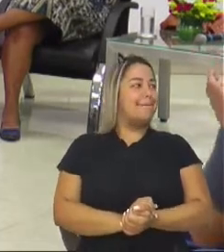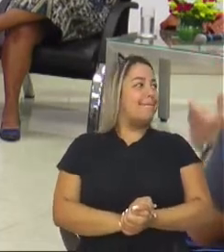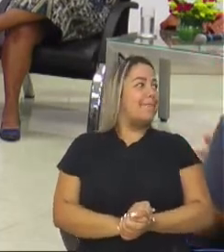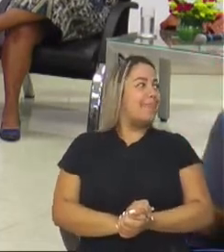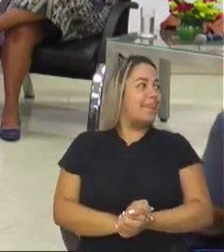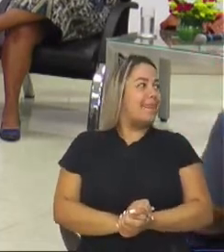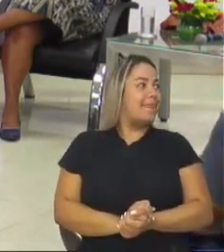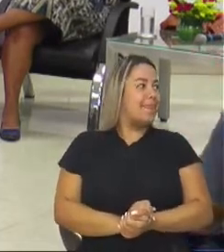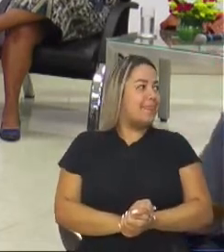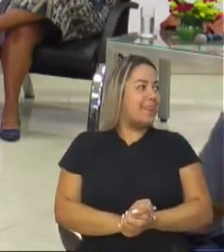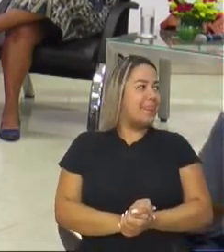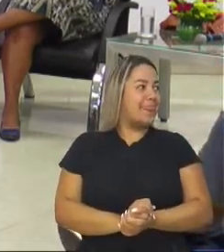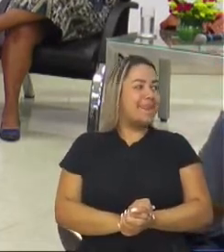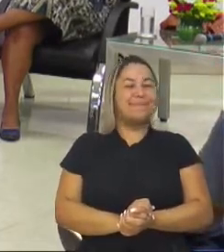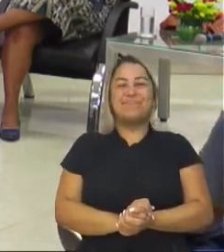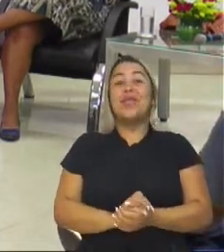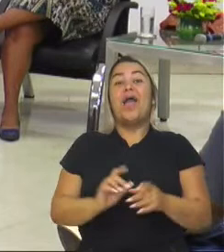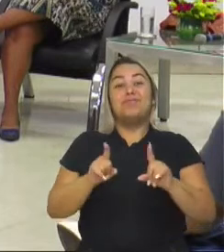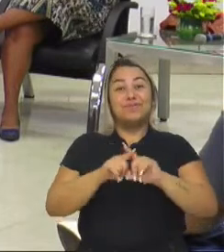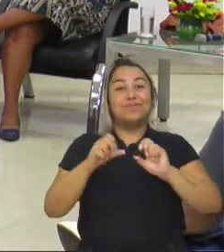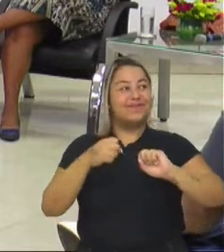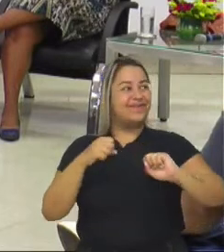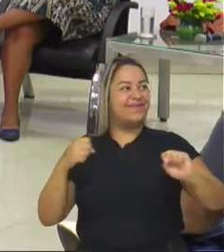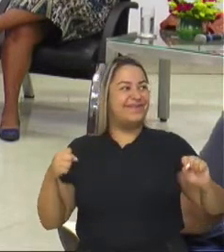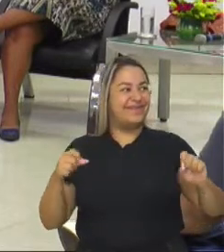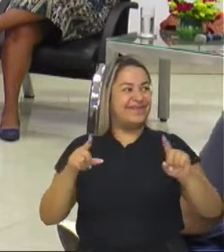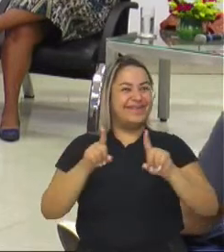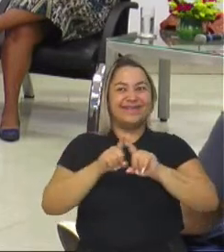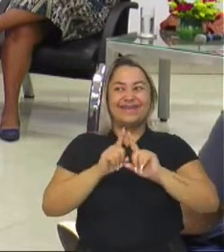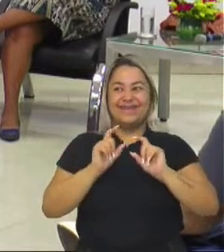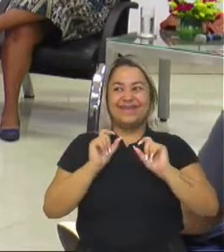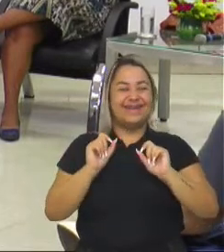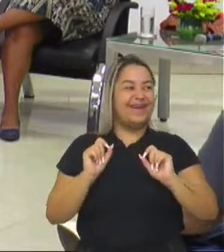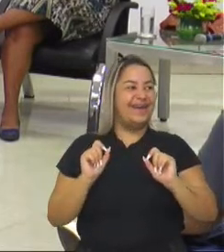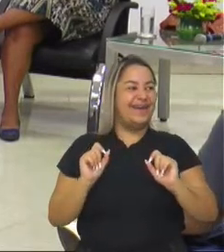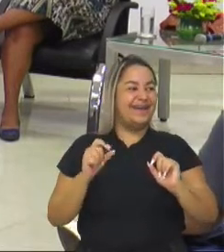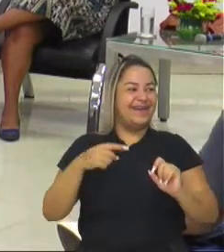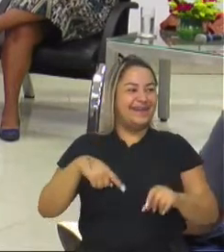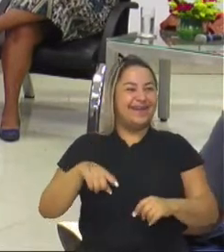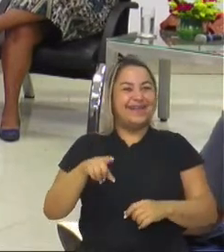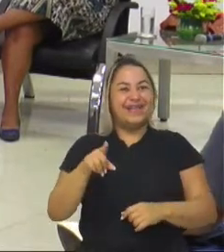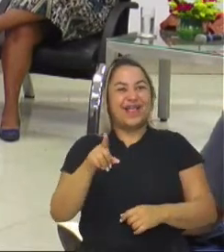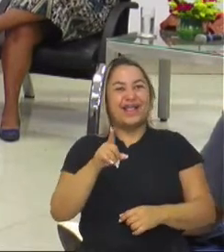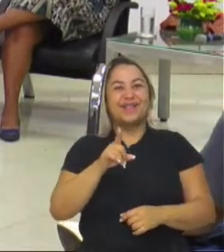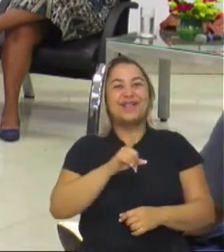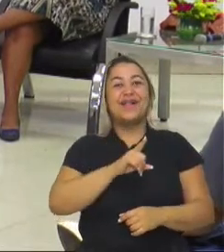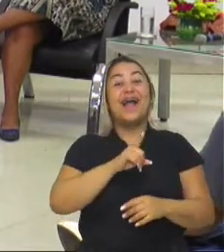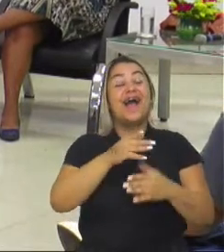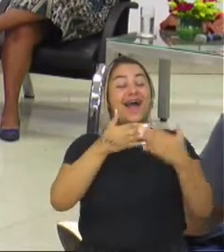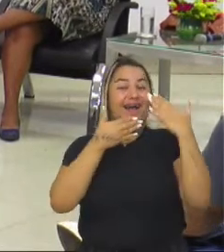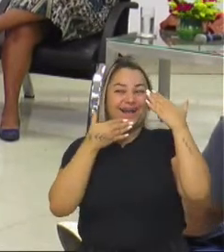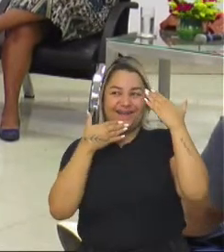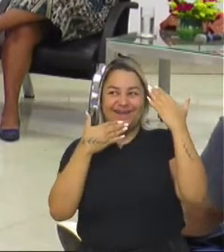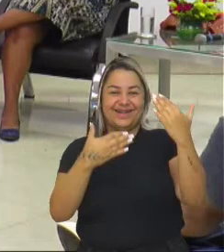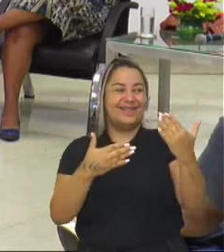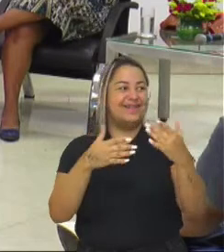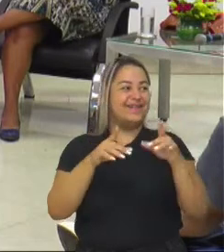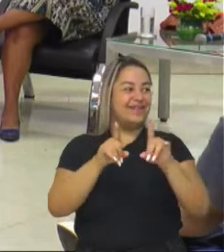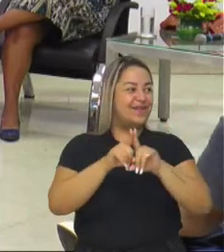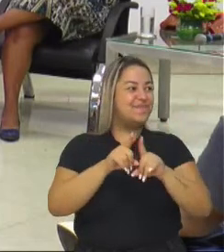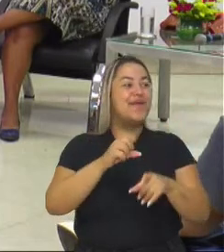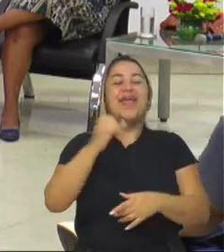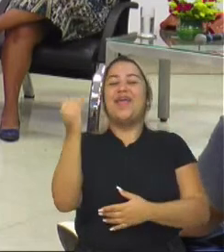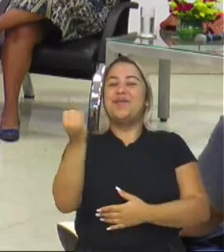Acho que só agradecer Cime imensamente. Pelo menos o agradecimento dá tempo a ouvir, Cime. Acho que só agradecer a Cime. Para nós é